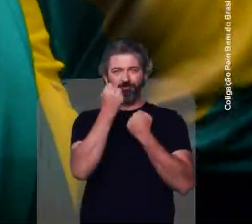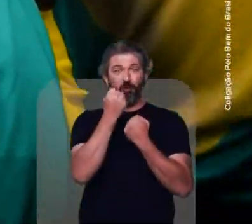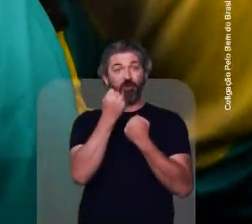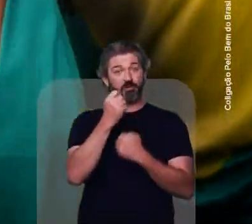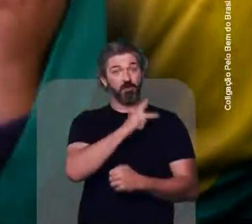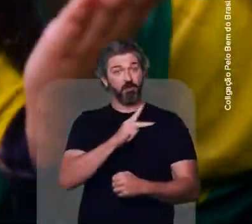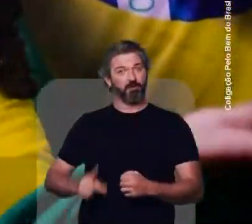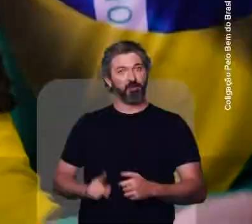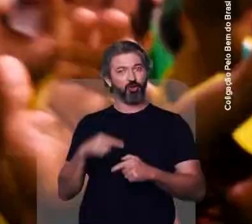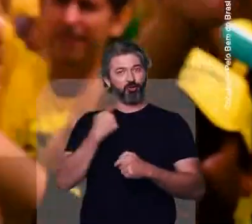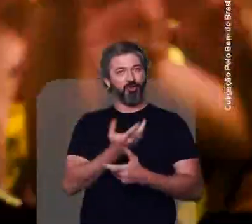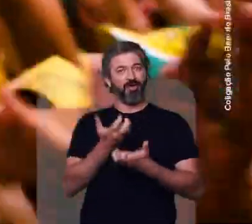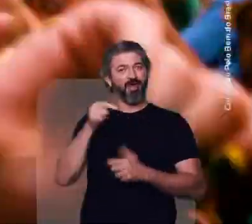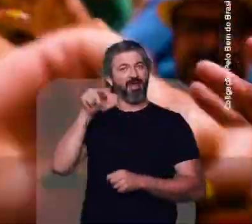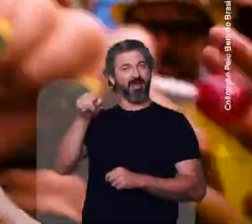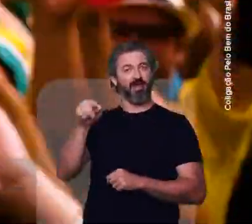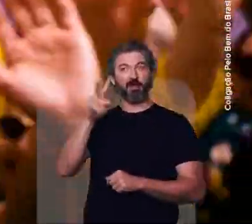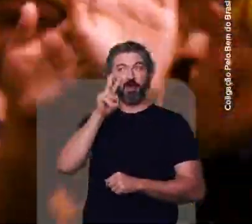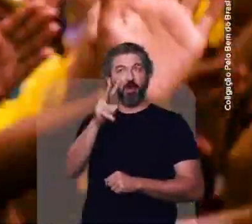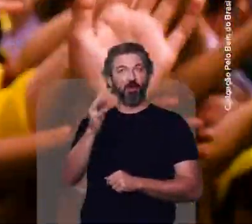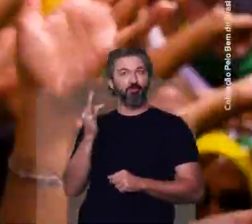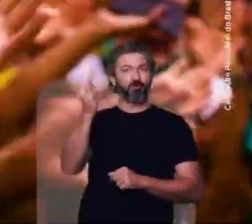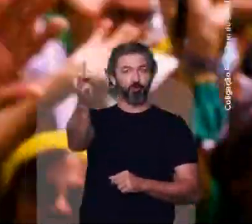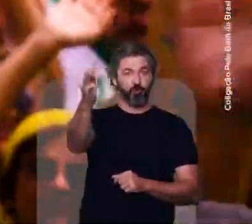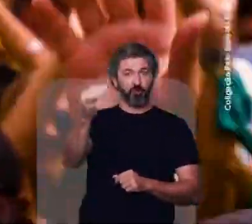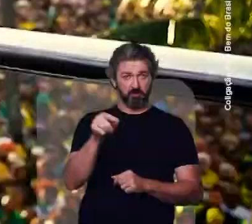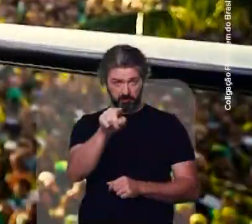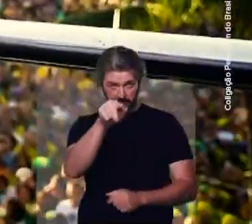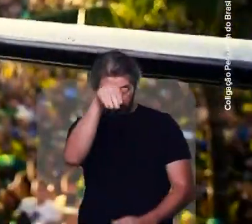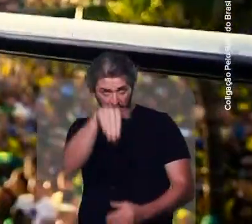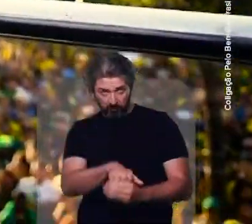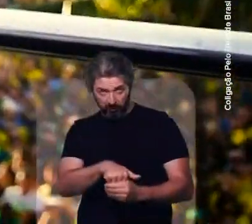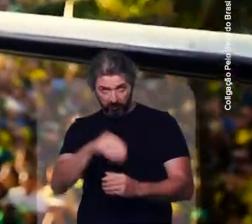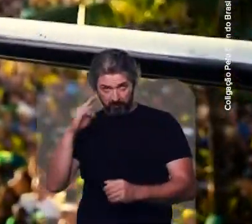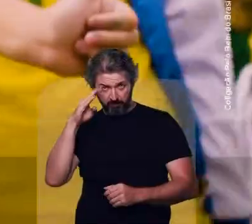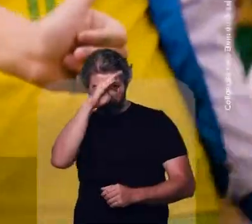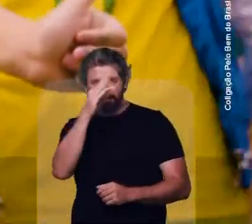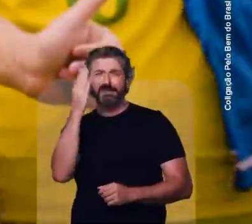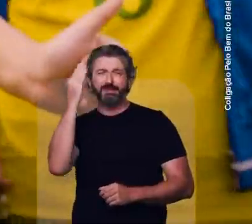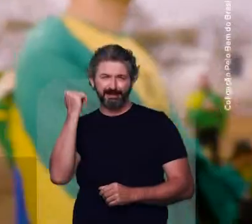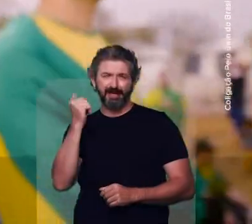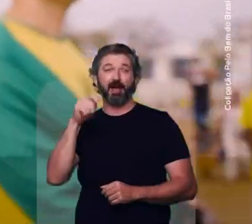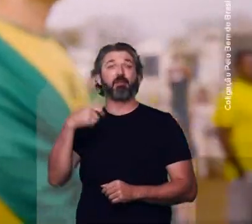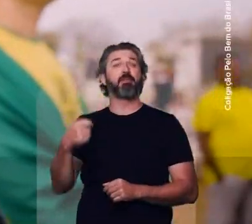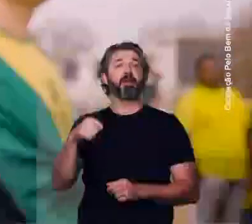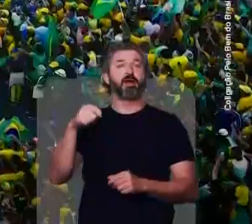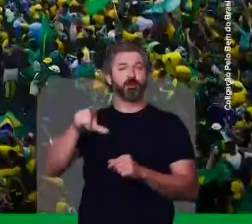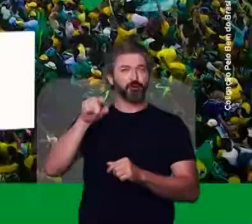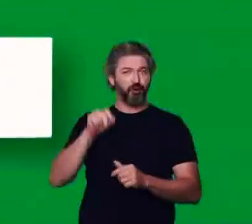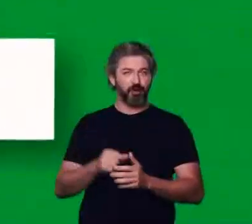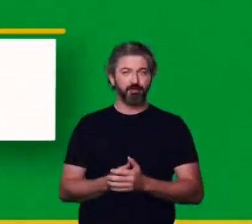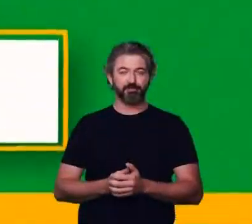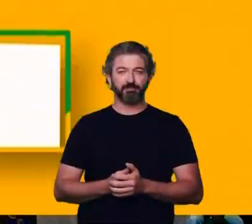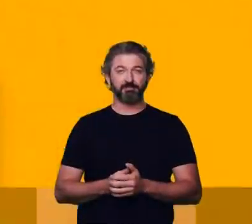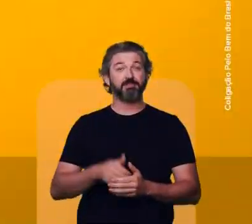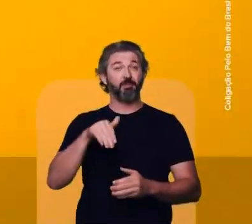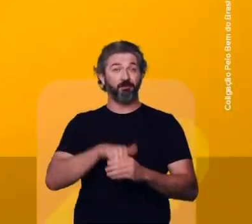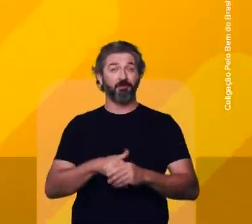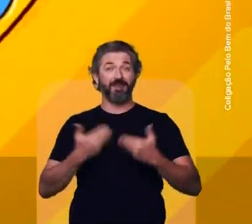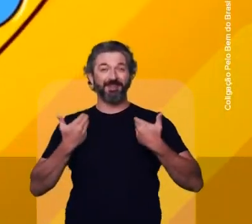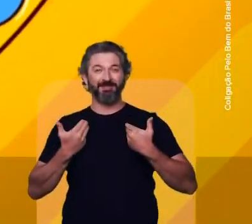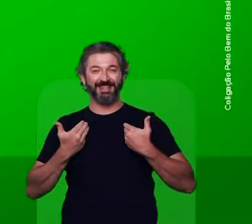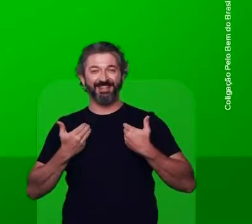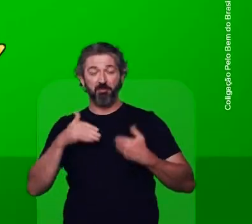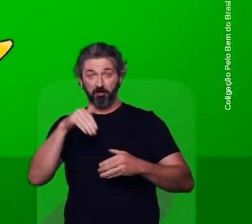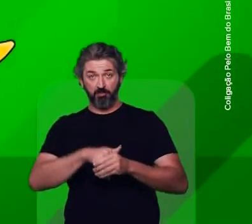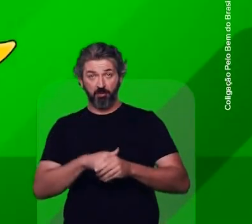nossa força. Esse é o presidente que a gente quer, que olha pro futuro. Quando você vota em Bolsonaro, sabe em quem você vota? Vota